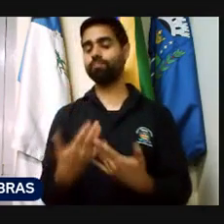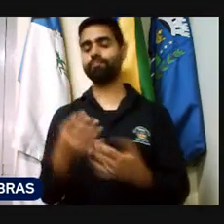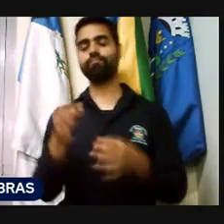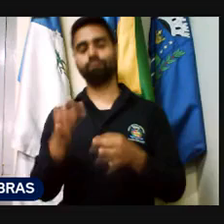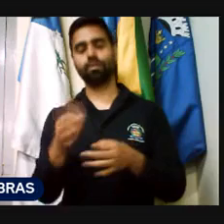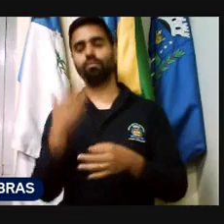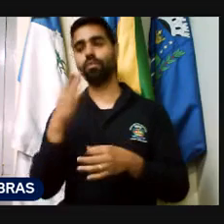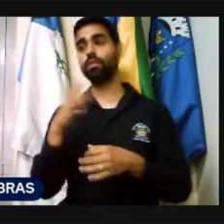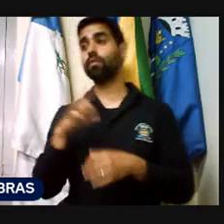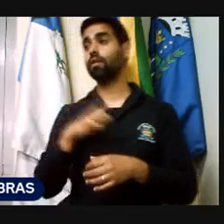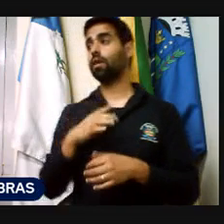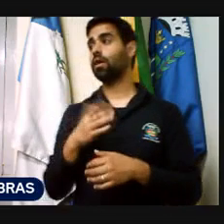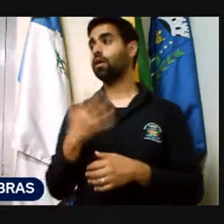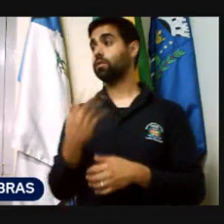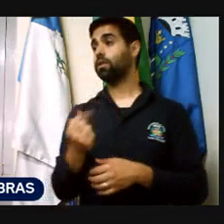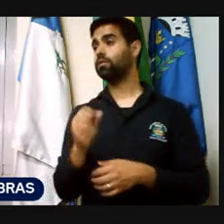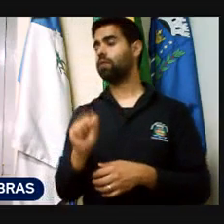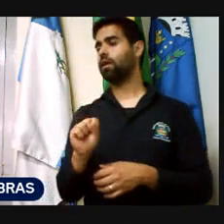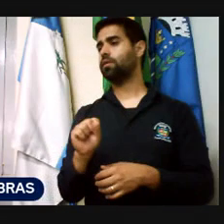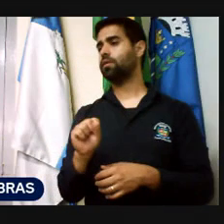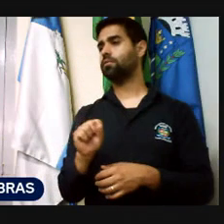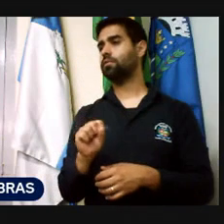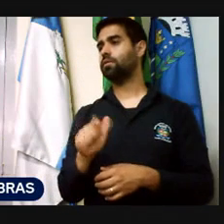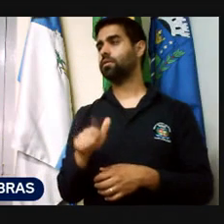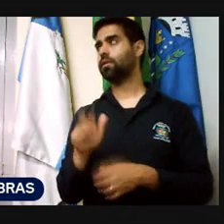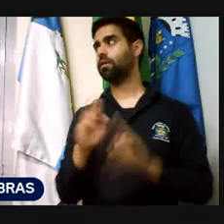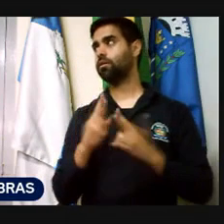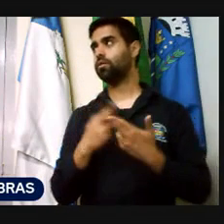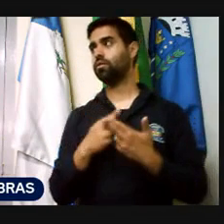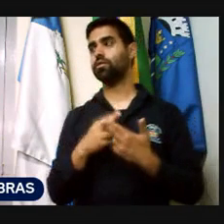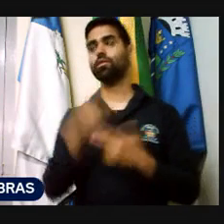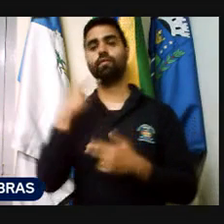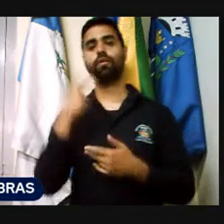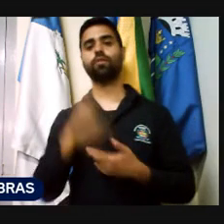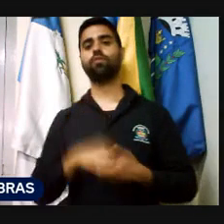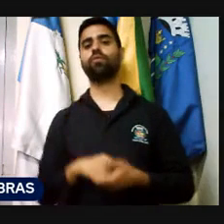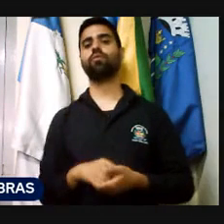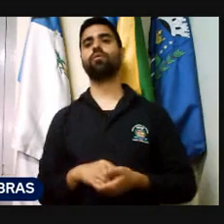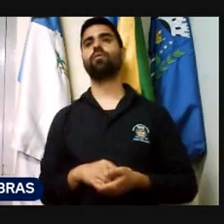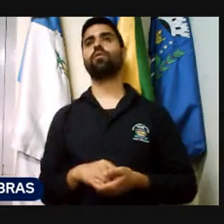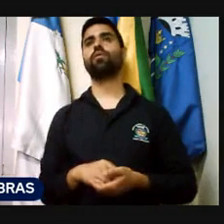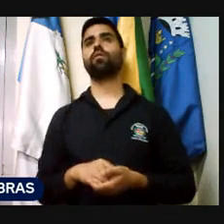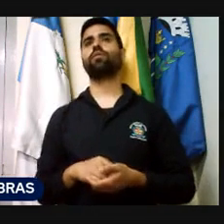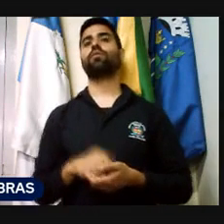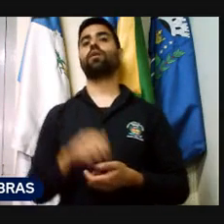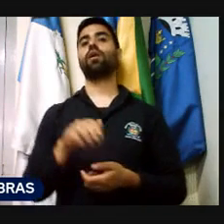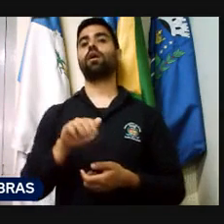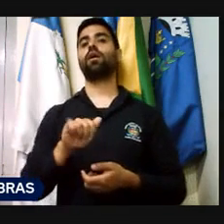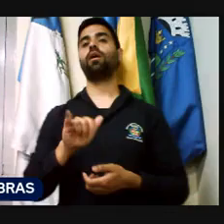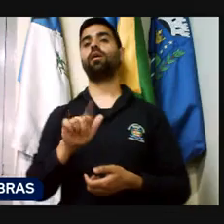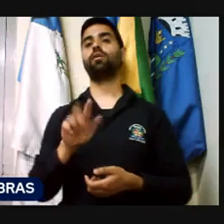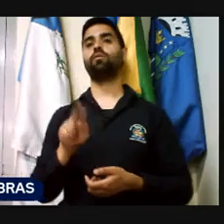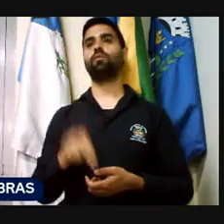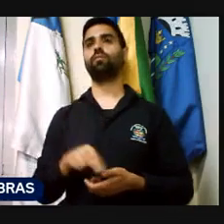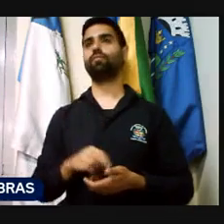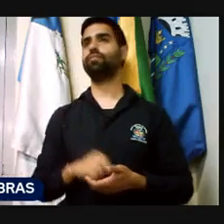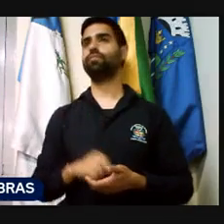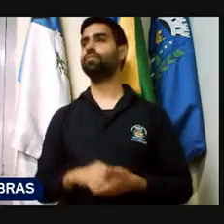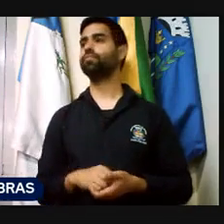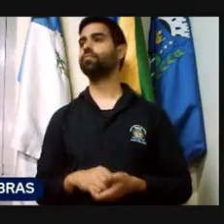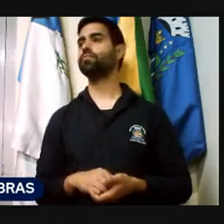em mais essa demanda, sala das sessões, 9 de novembro de 2021, vereador Ailton Batista.